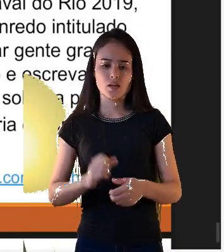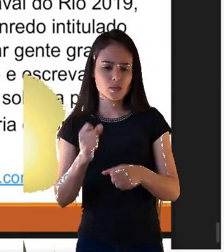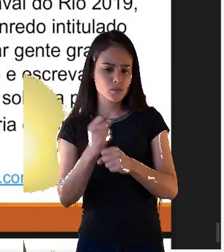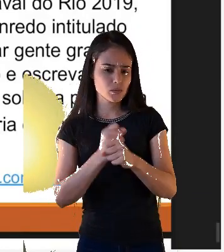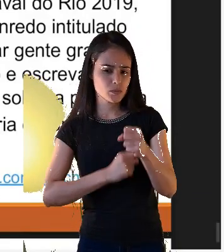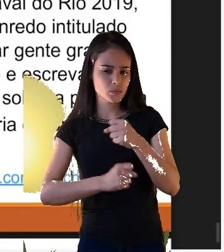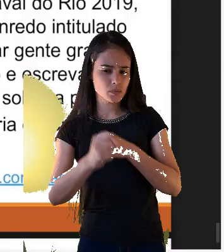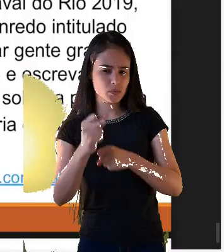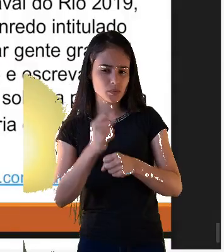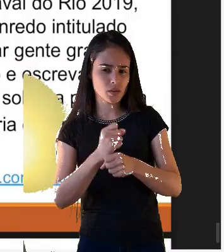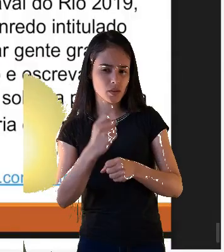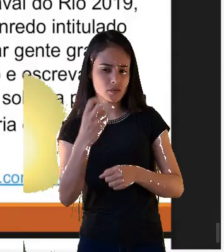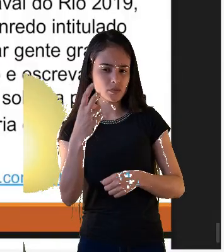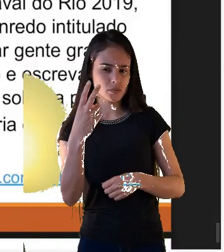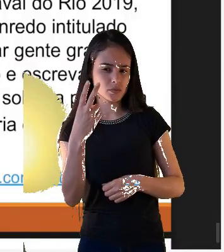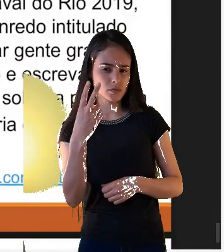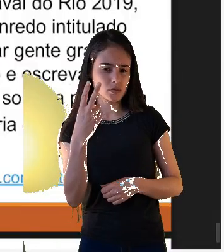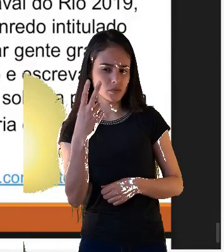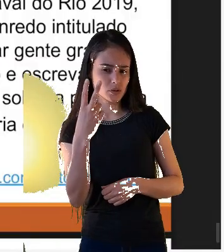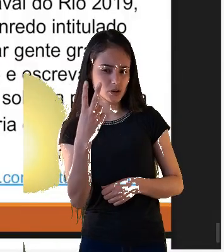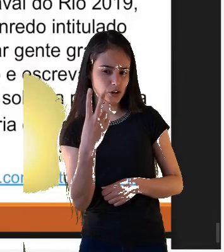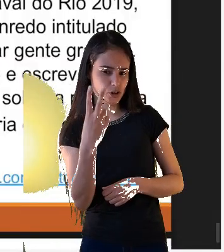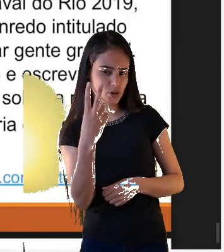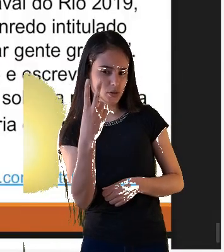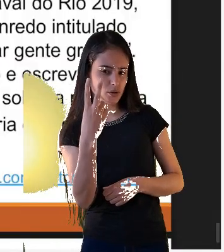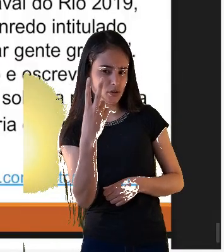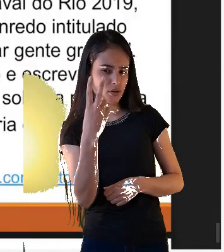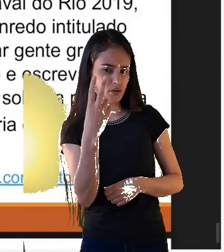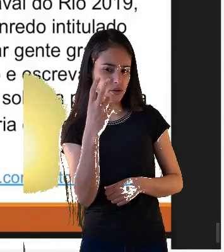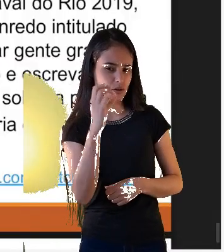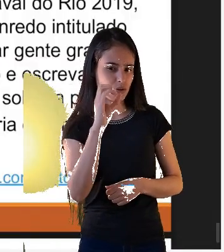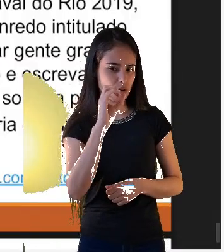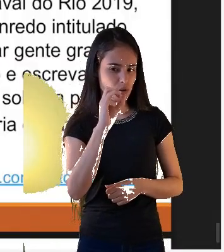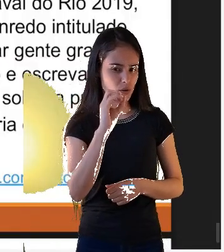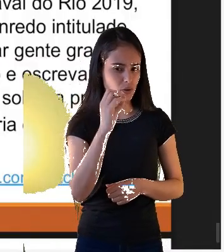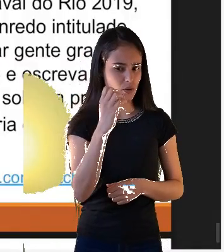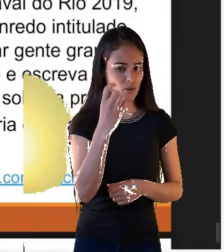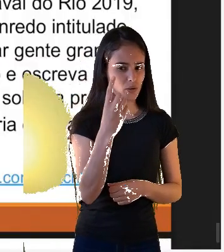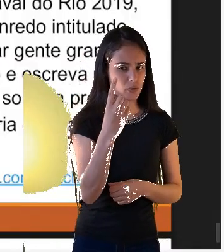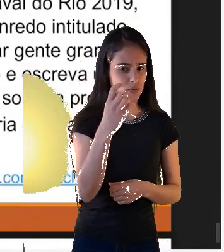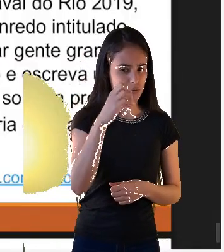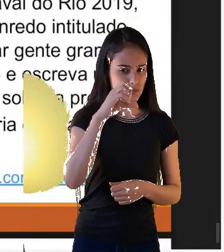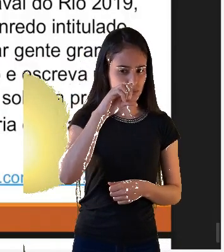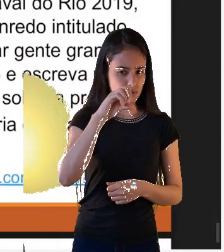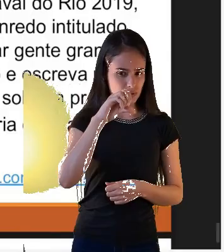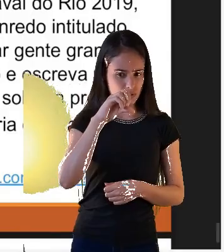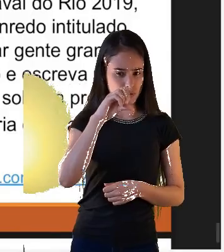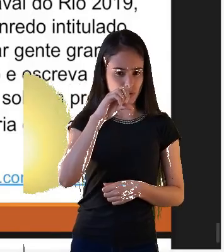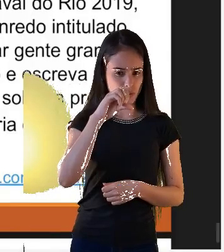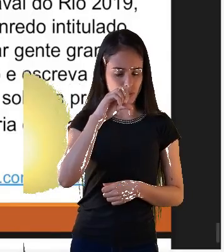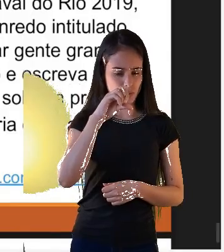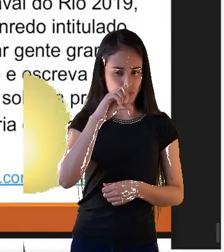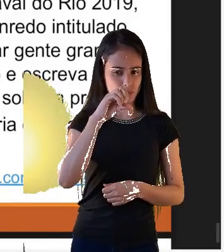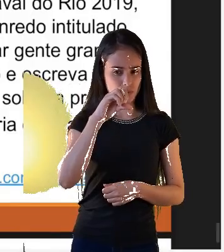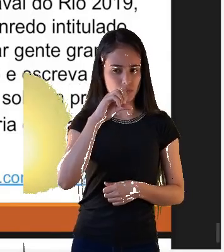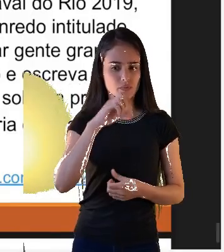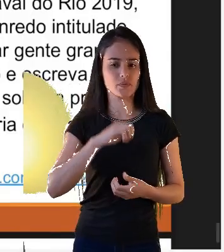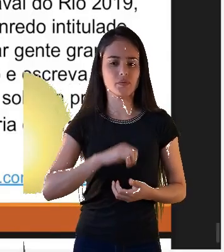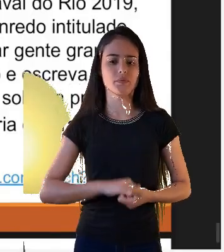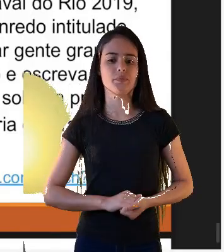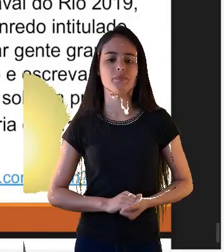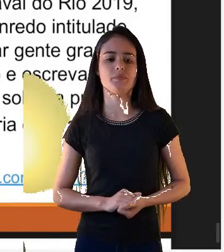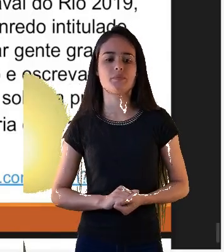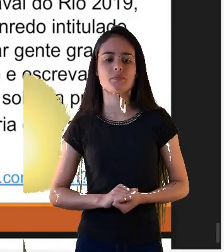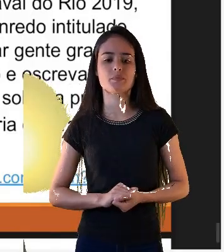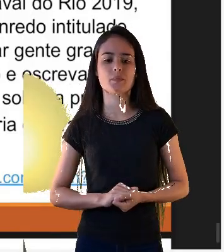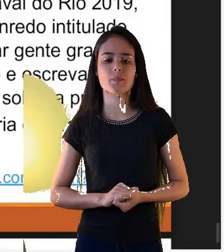para Ninar Gente Grande. Então, a ideia é que, como esse samba enredo dialoga muito,